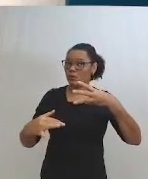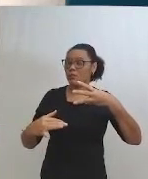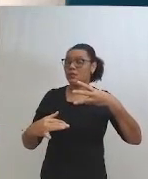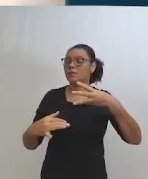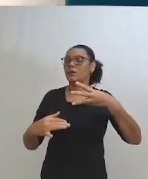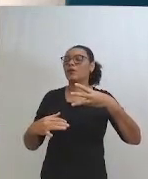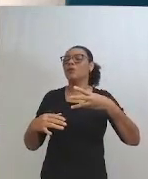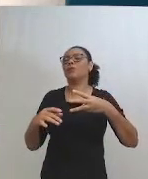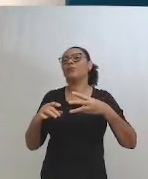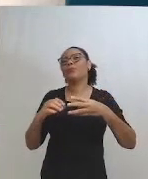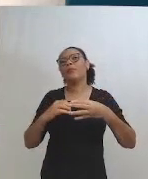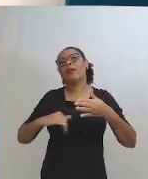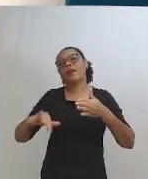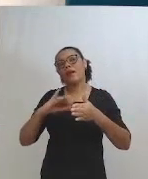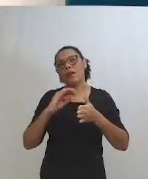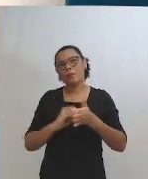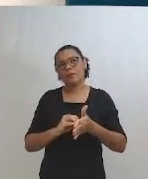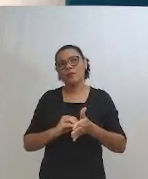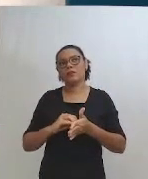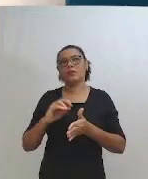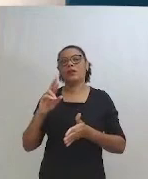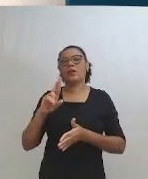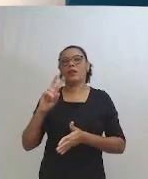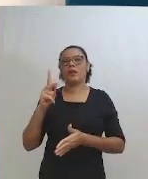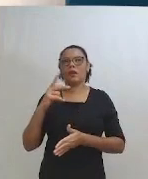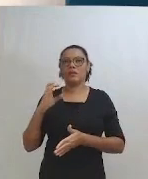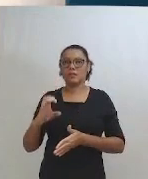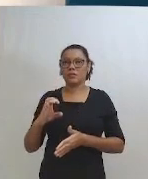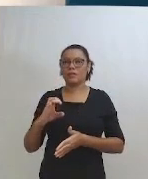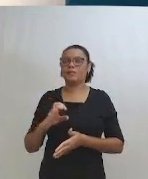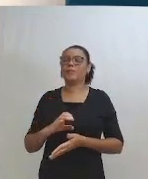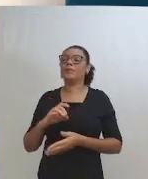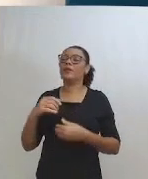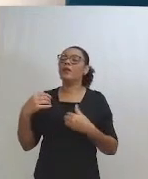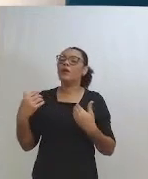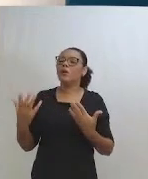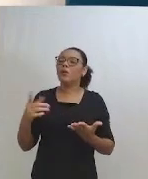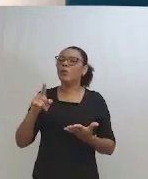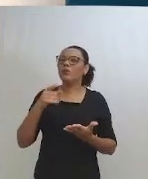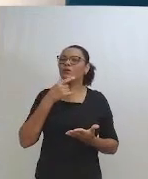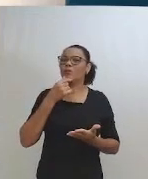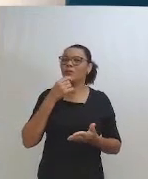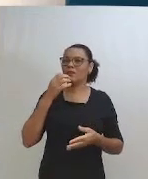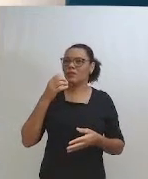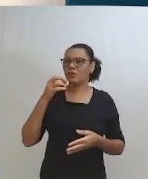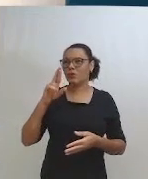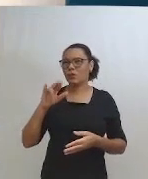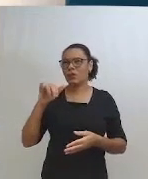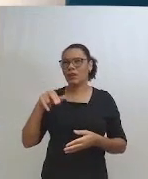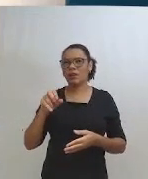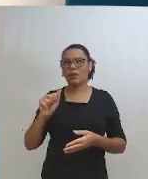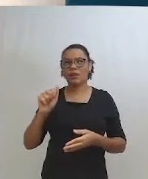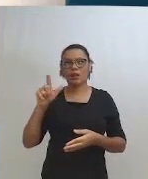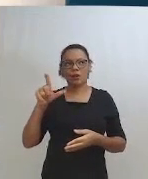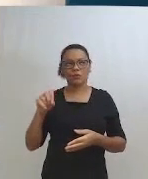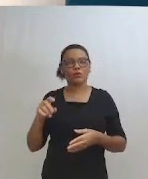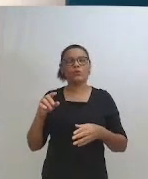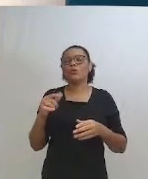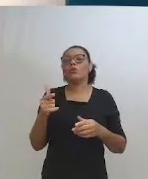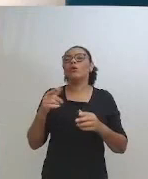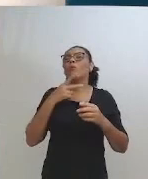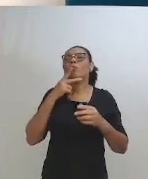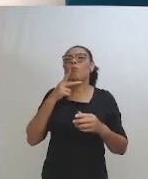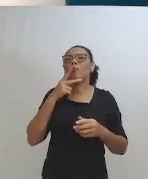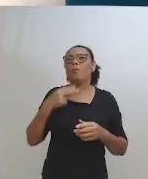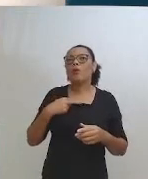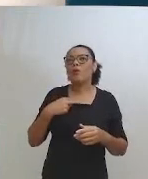RHC 128.110, quando o ministro Reinaldo diz, desse modo, não há que se falar em ofensa à garantia constitucional do sigilo de informações fiscais